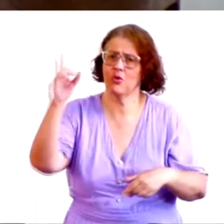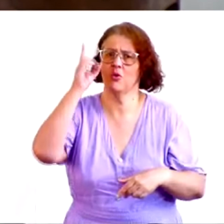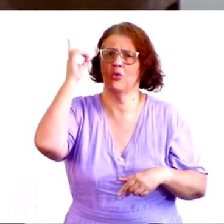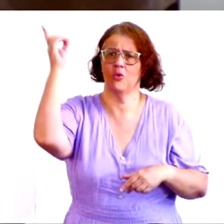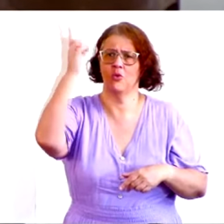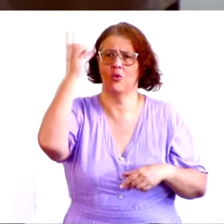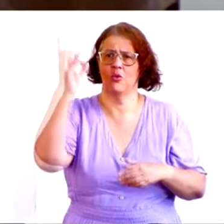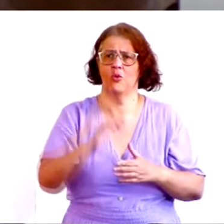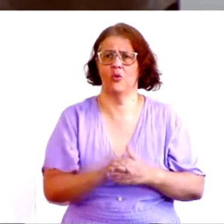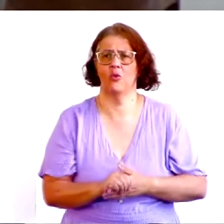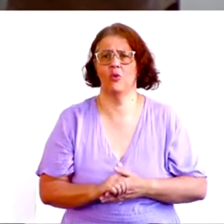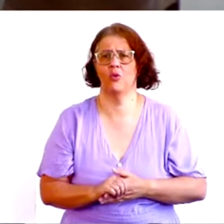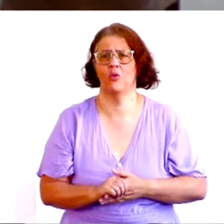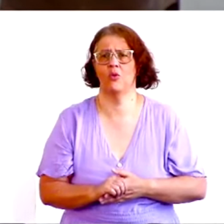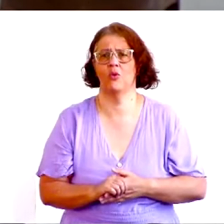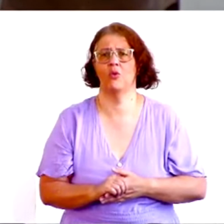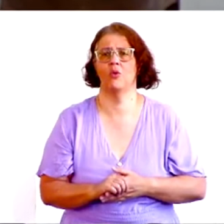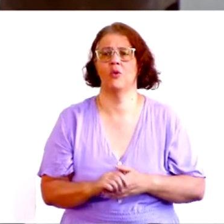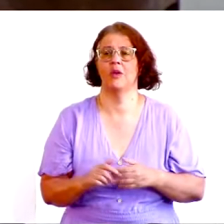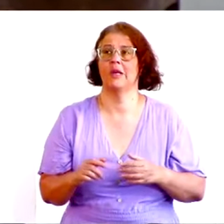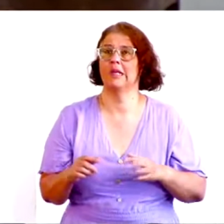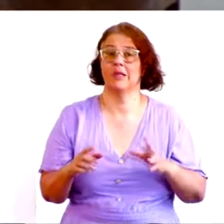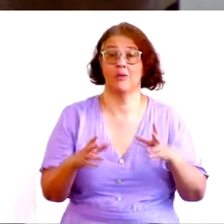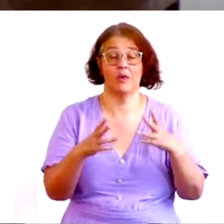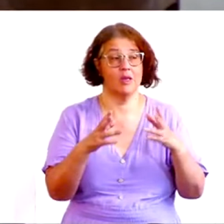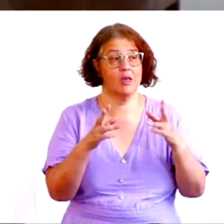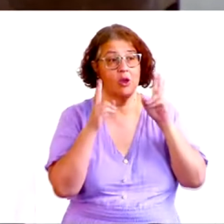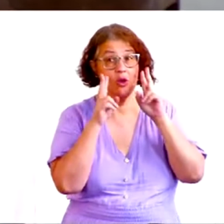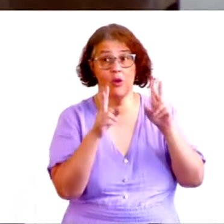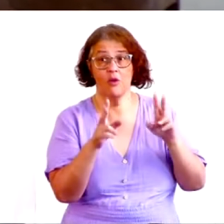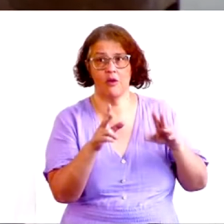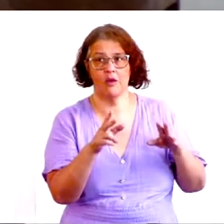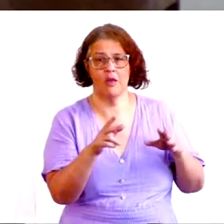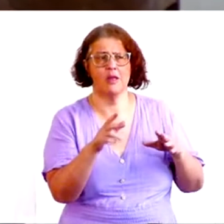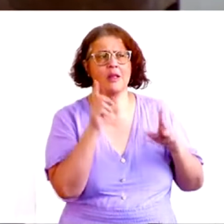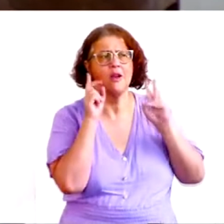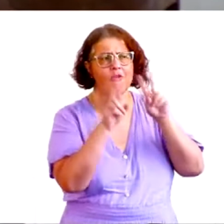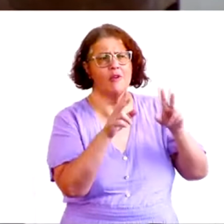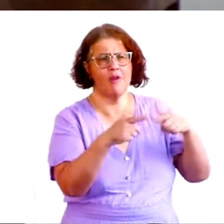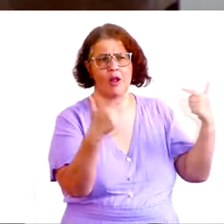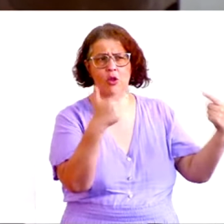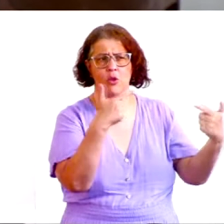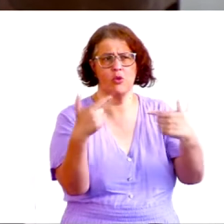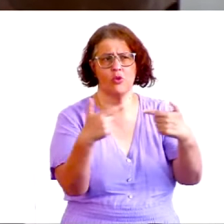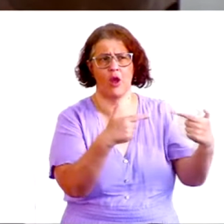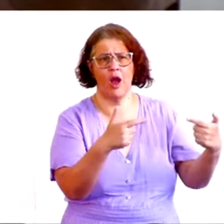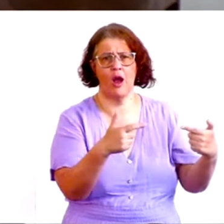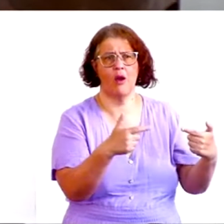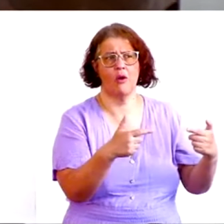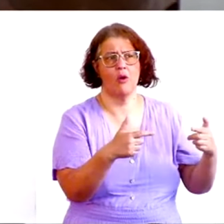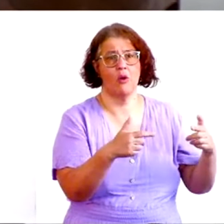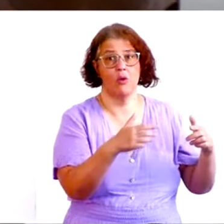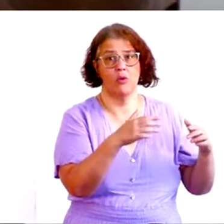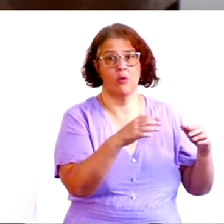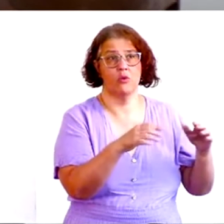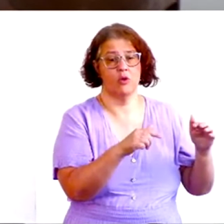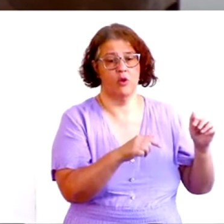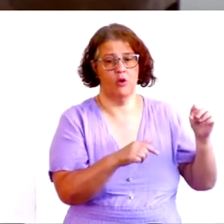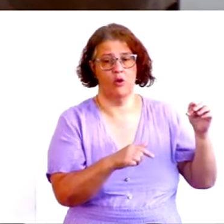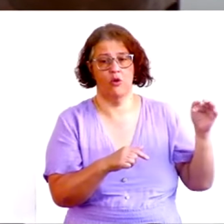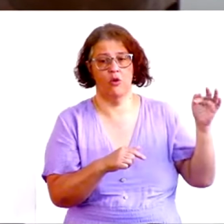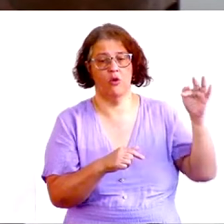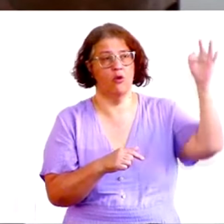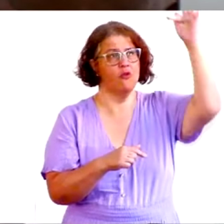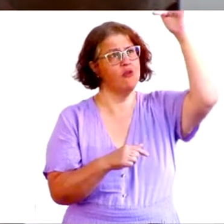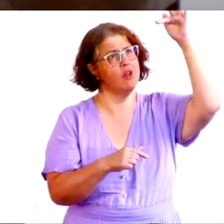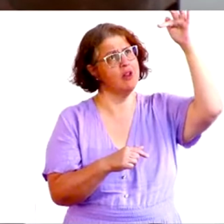para ter com os filisteus Ele olha para os exércitos são muito numerosos ele olha para os